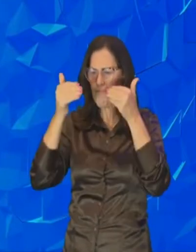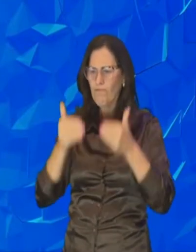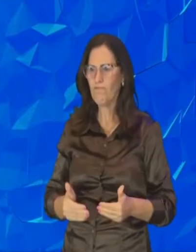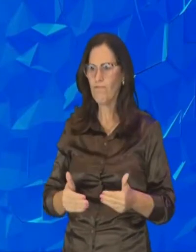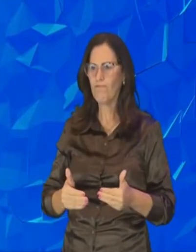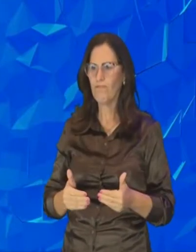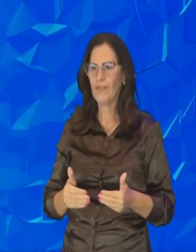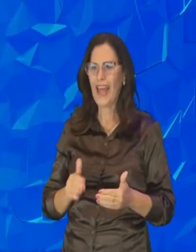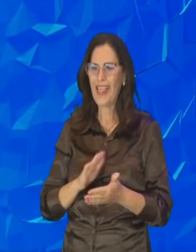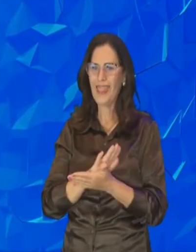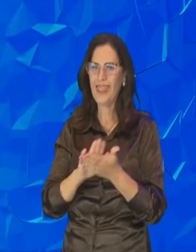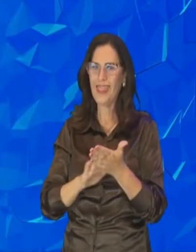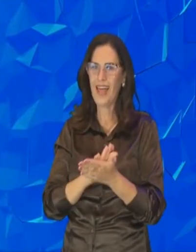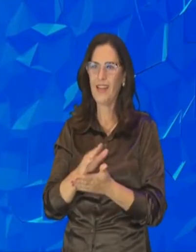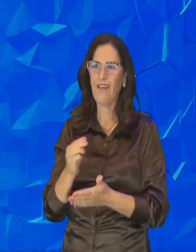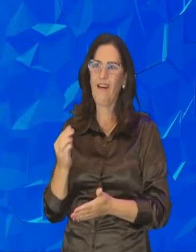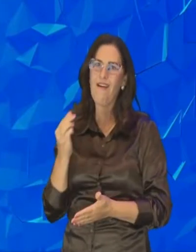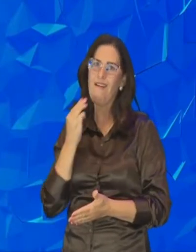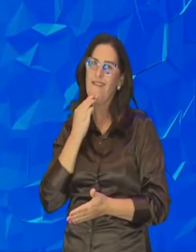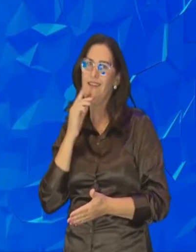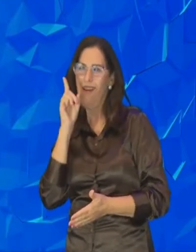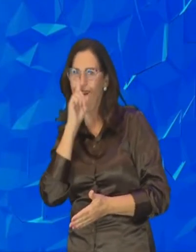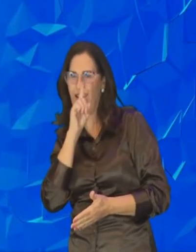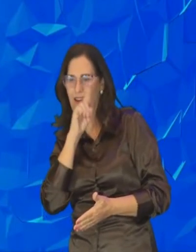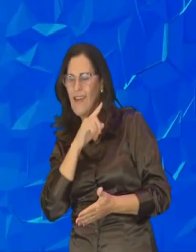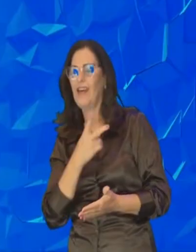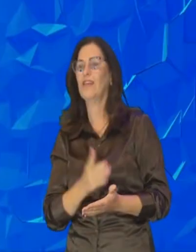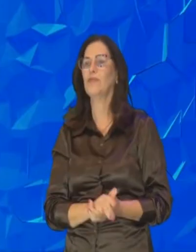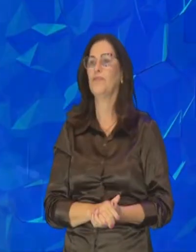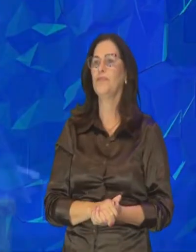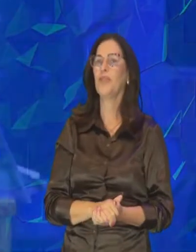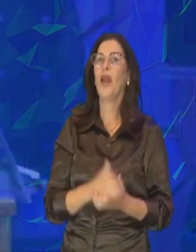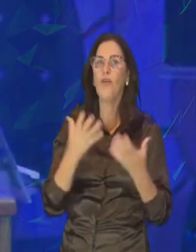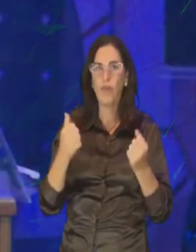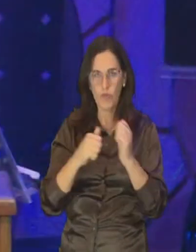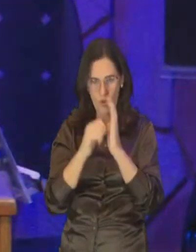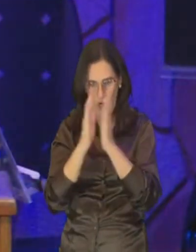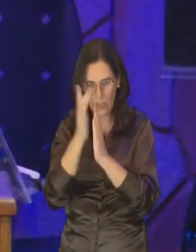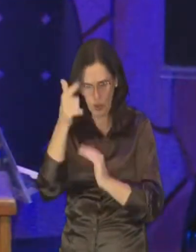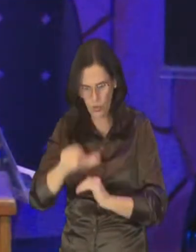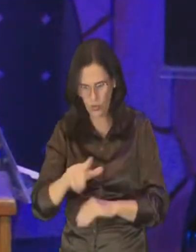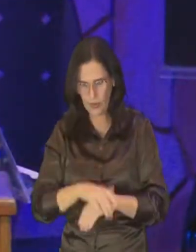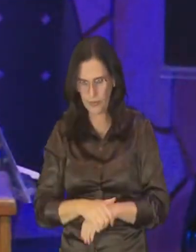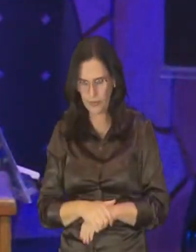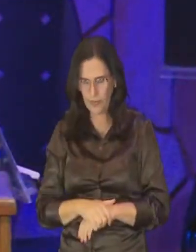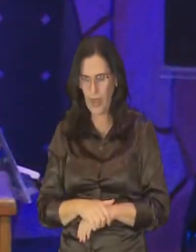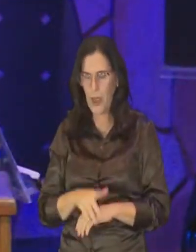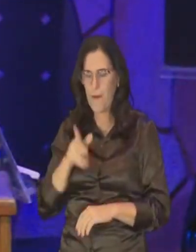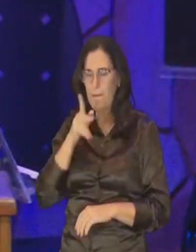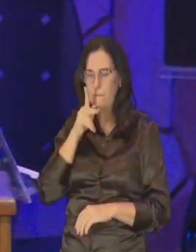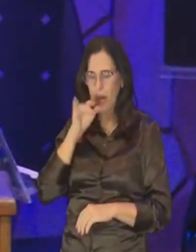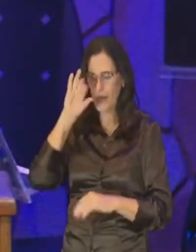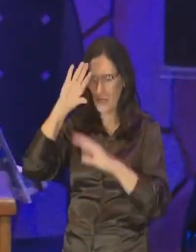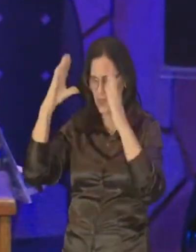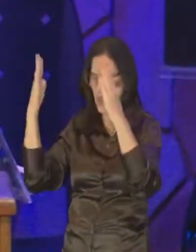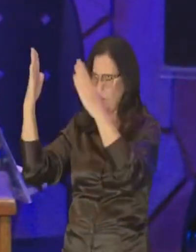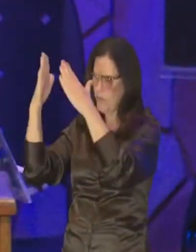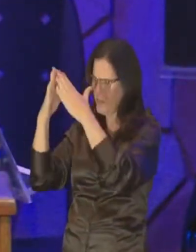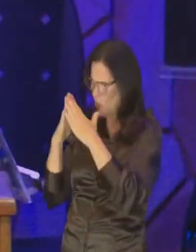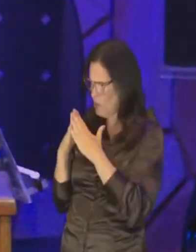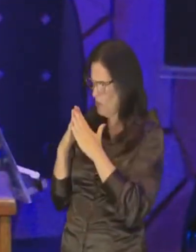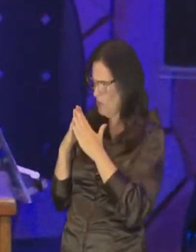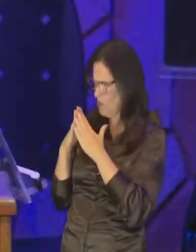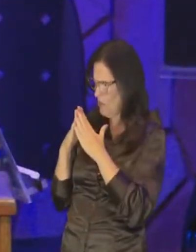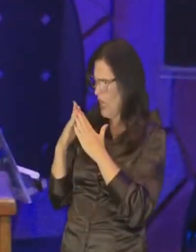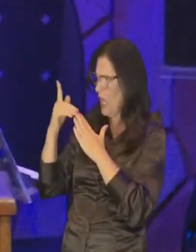em nada deficientes. Feche os seus olhos, vamos orar mais uma vez. Pai Celeste, nós pedimos para que